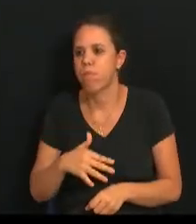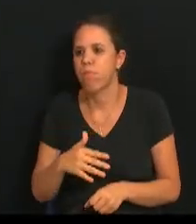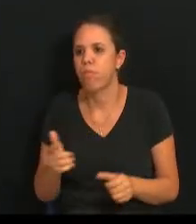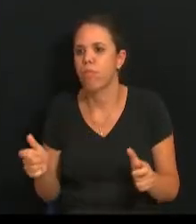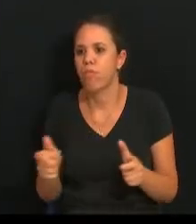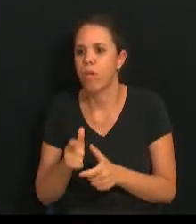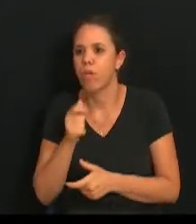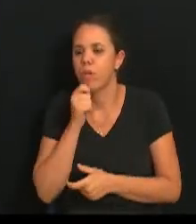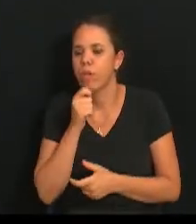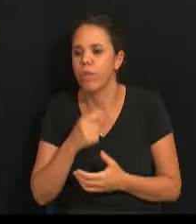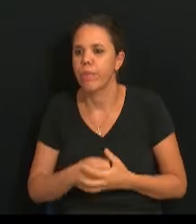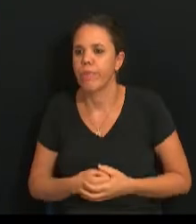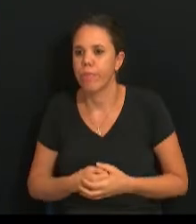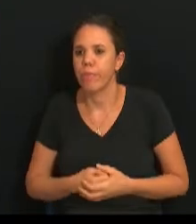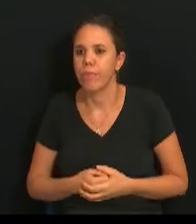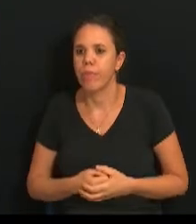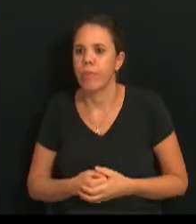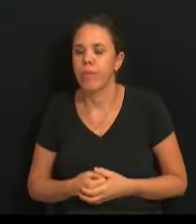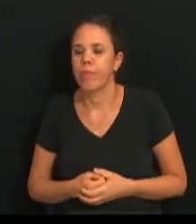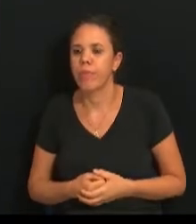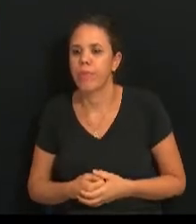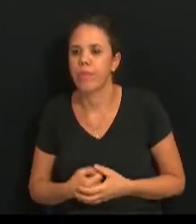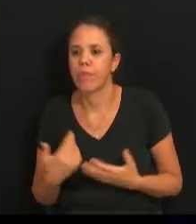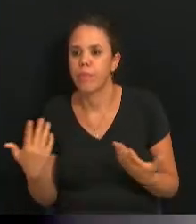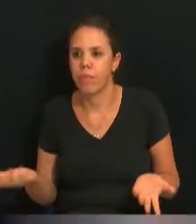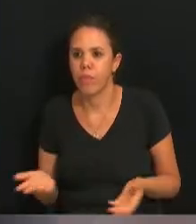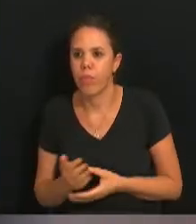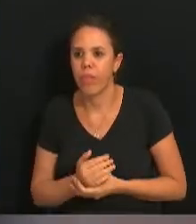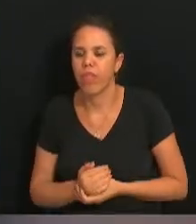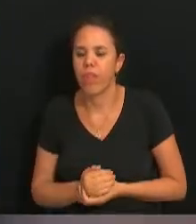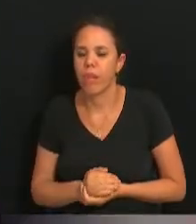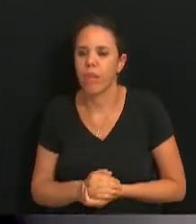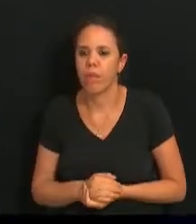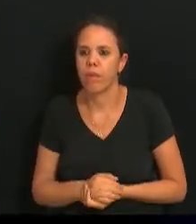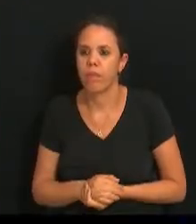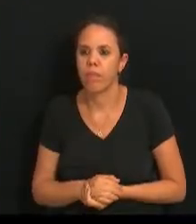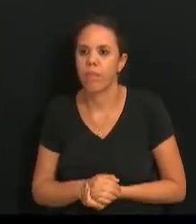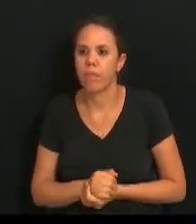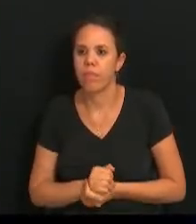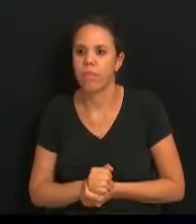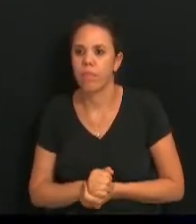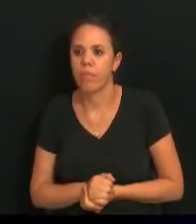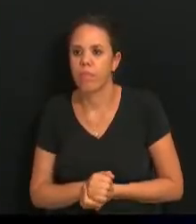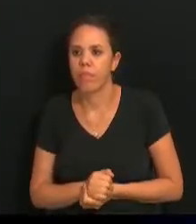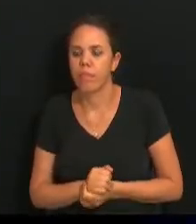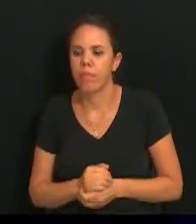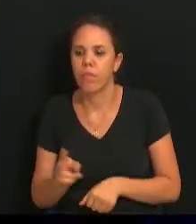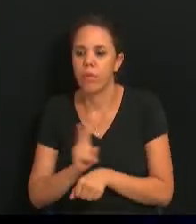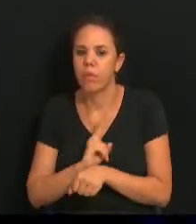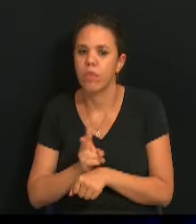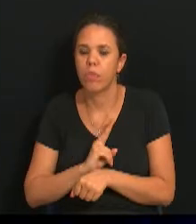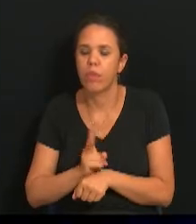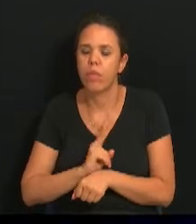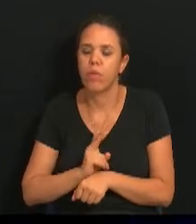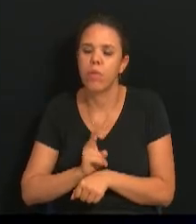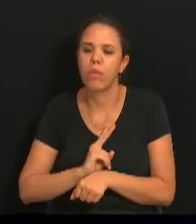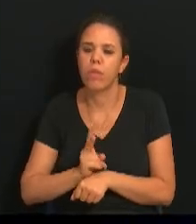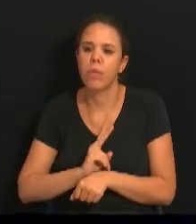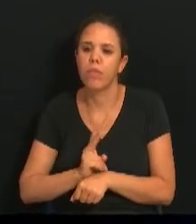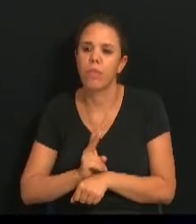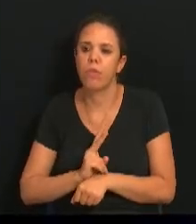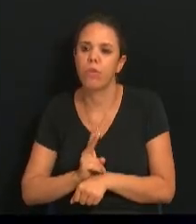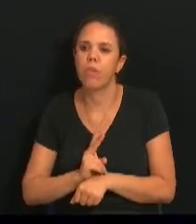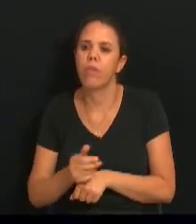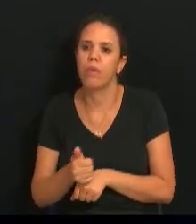ainda. Então, assim, não só os monitores têm sentido muito essa